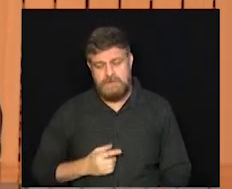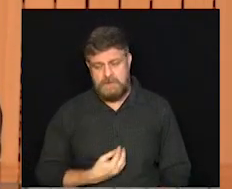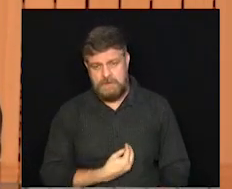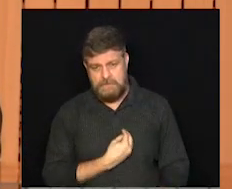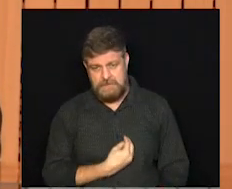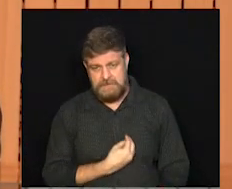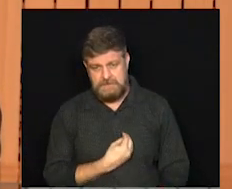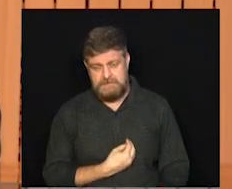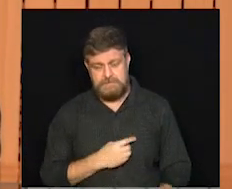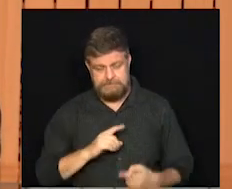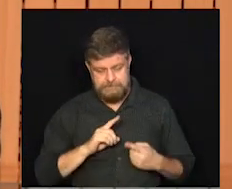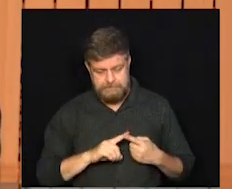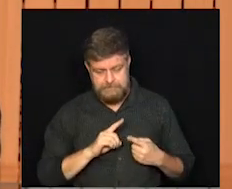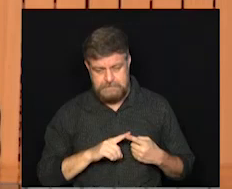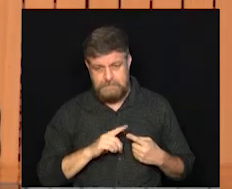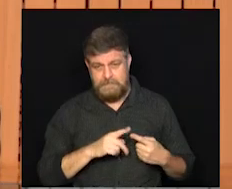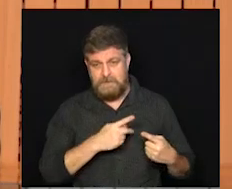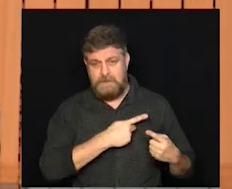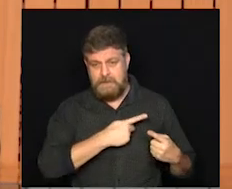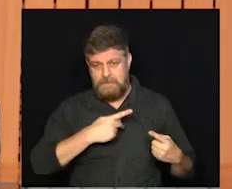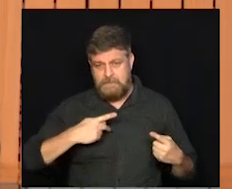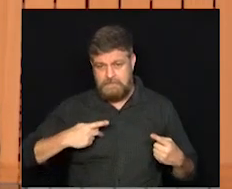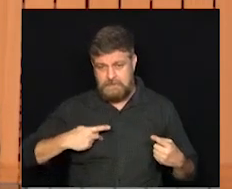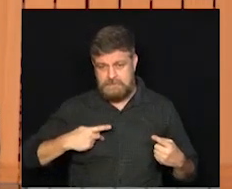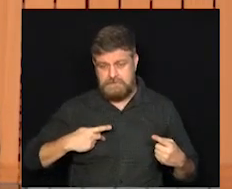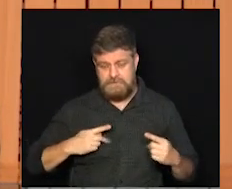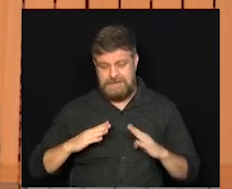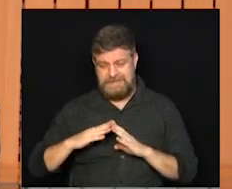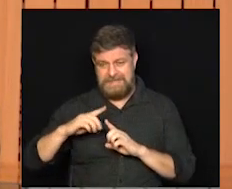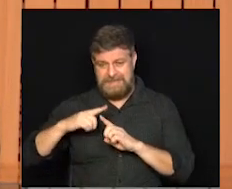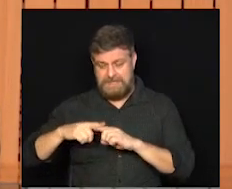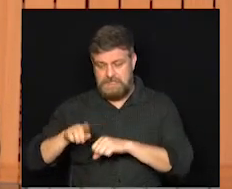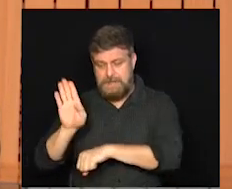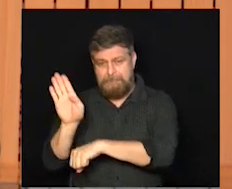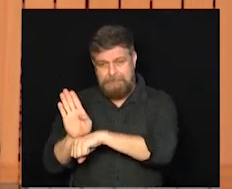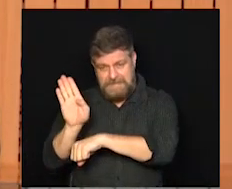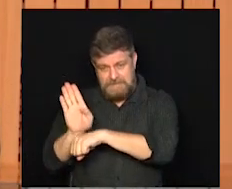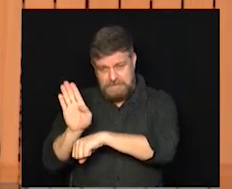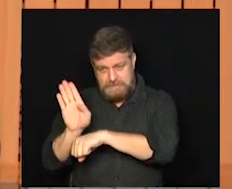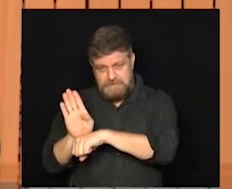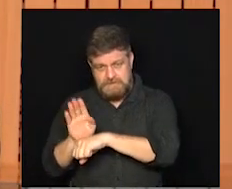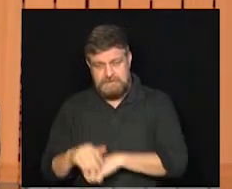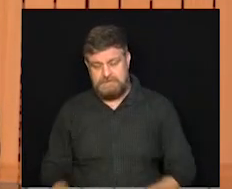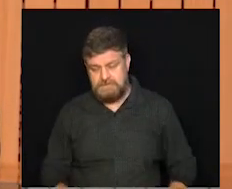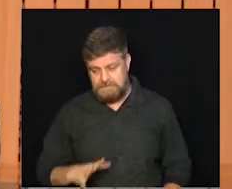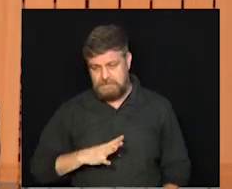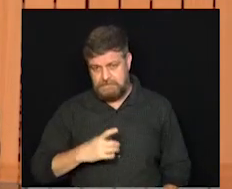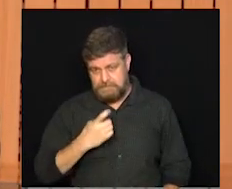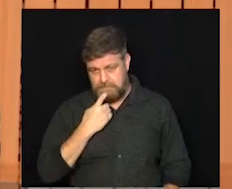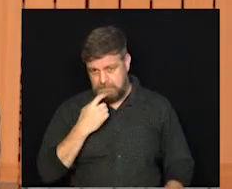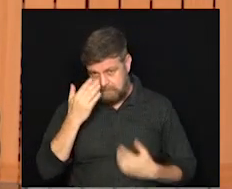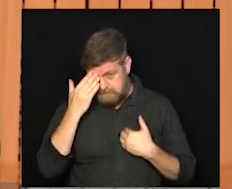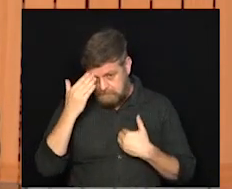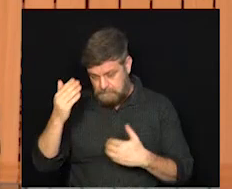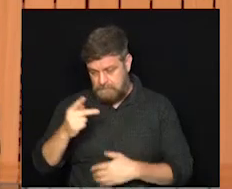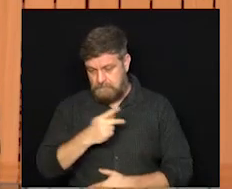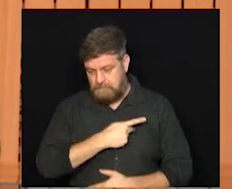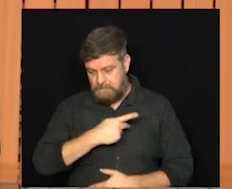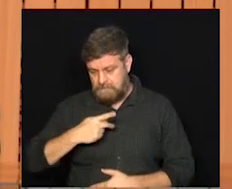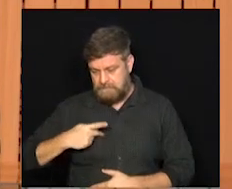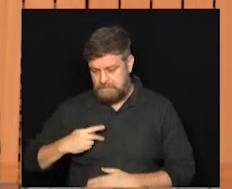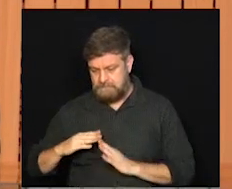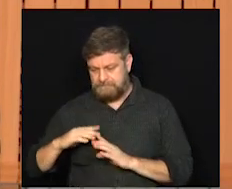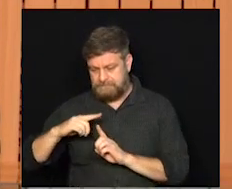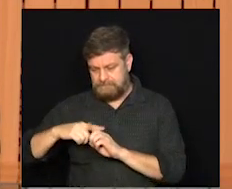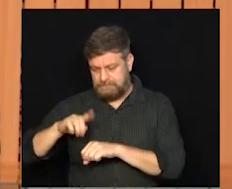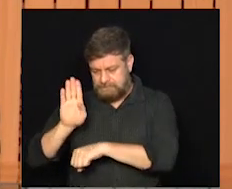né? O pastor Valdé, da Igreja Batista de Campinas. Obrigado, pastor Valdé.